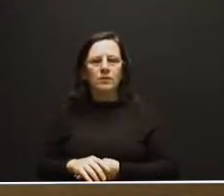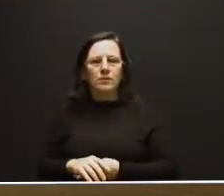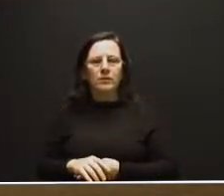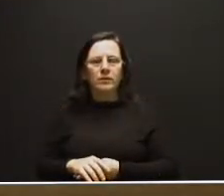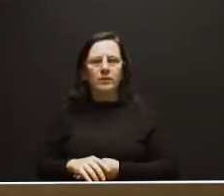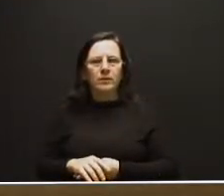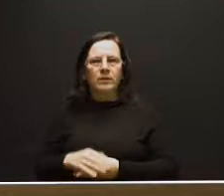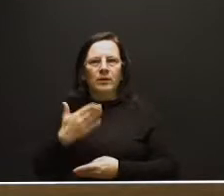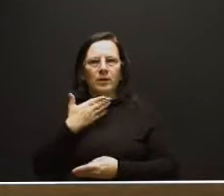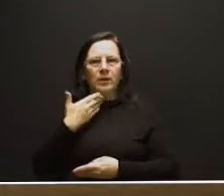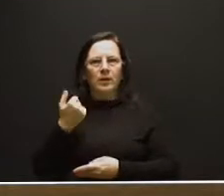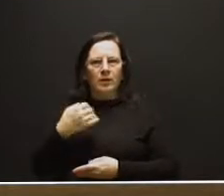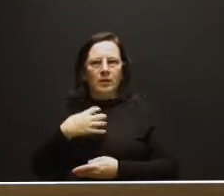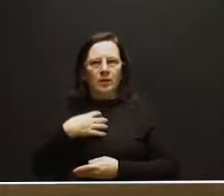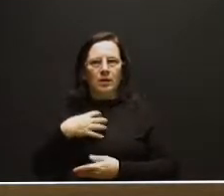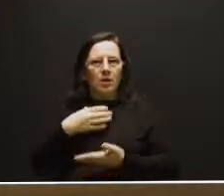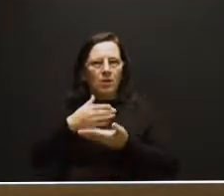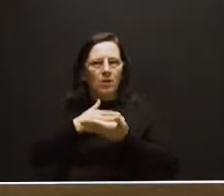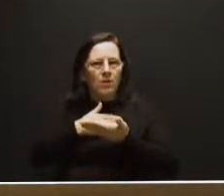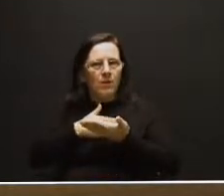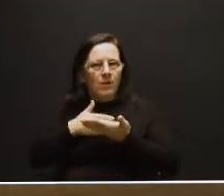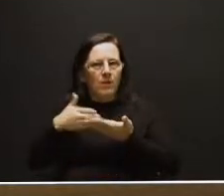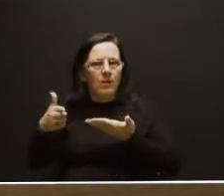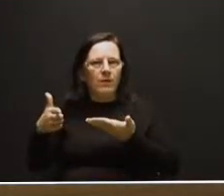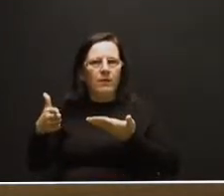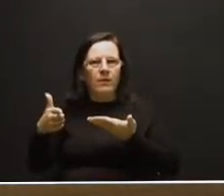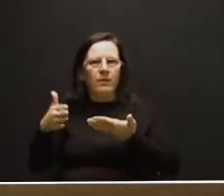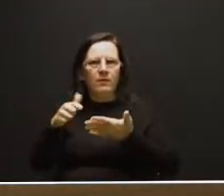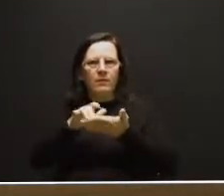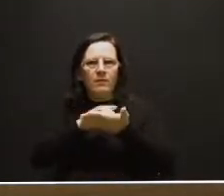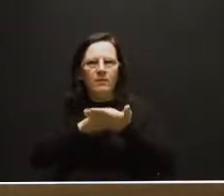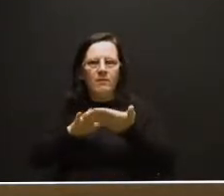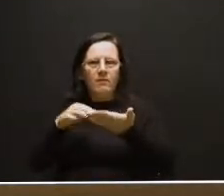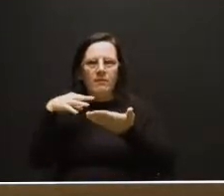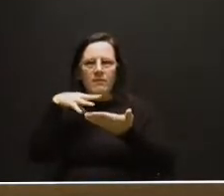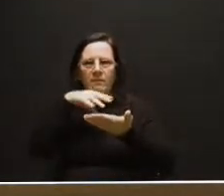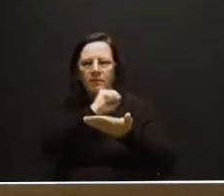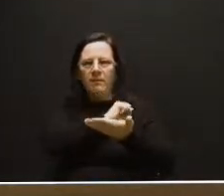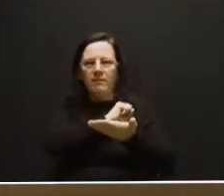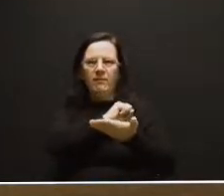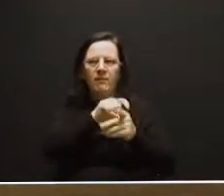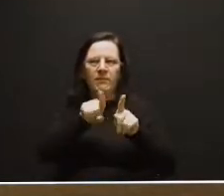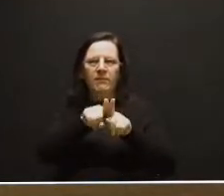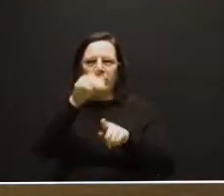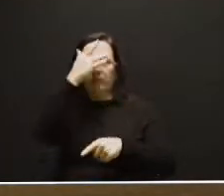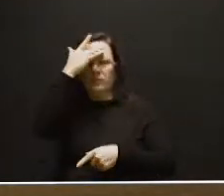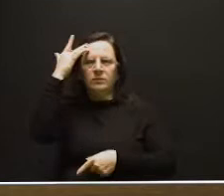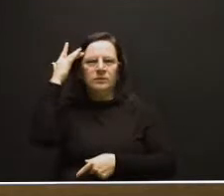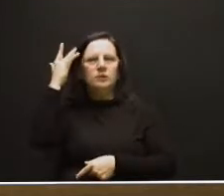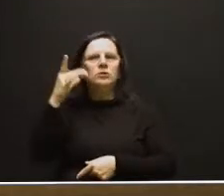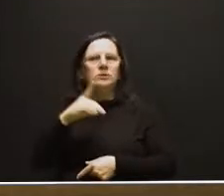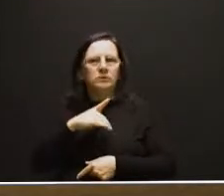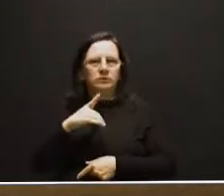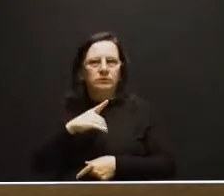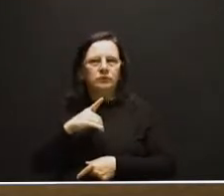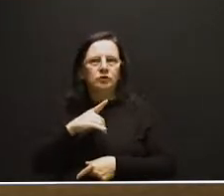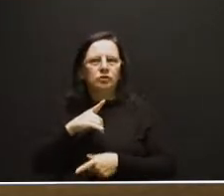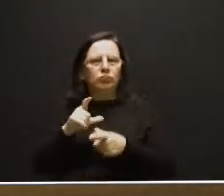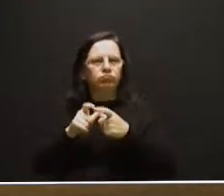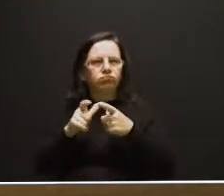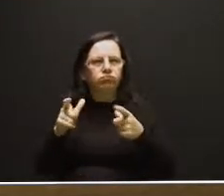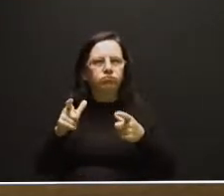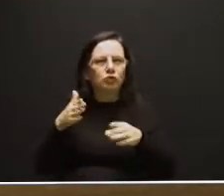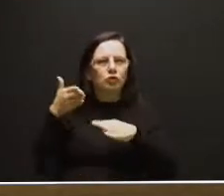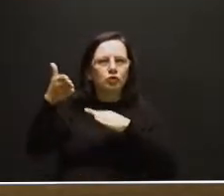é fazer a gente começar a atualizações rápidas e para que as pessoas tenham a a dimensão de